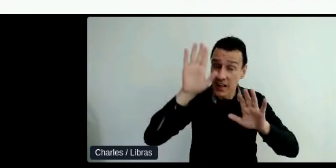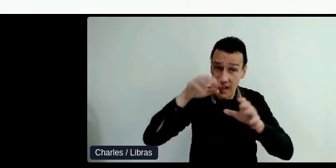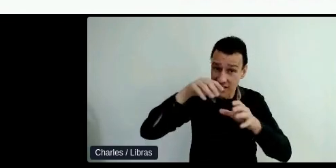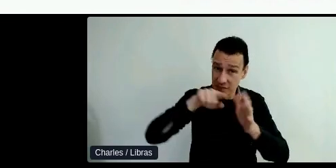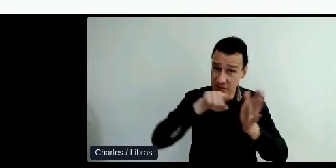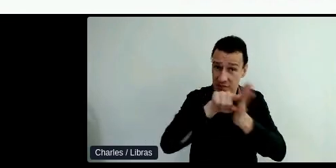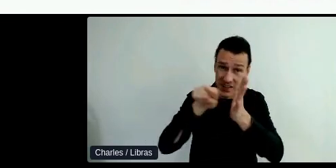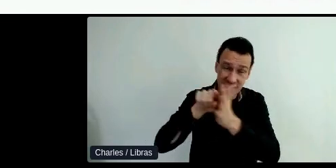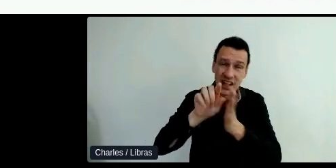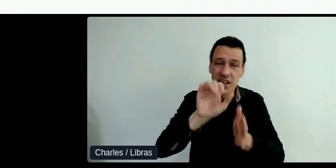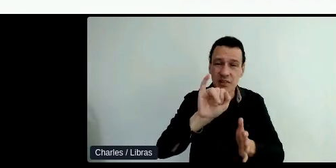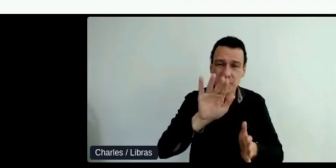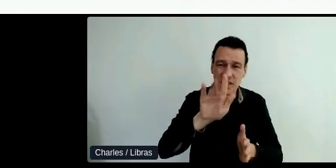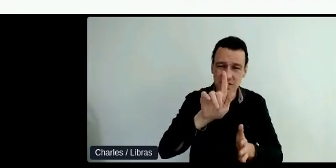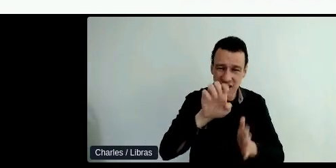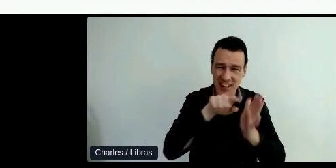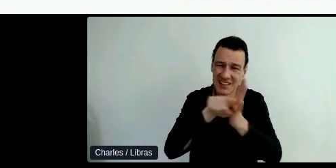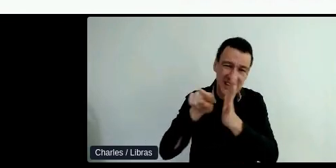eles